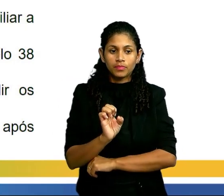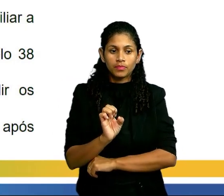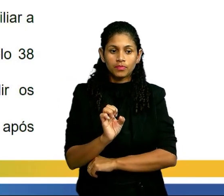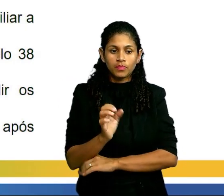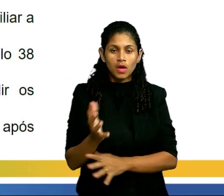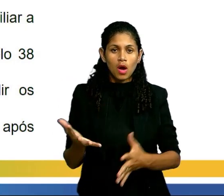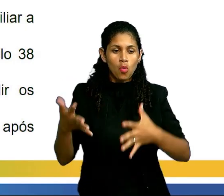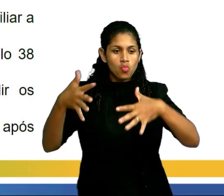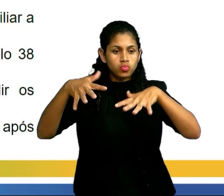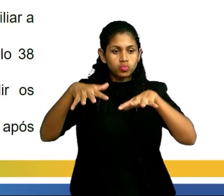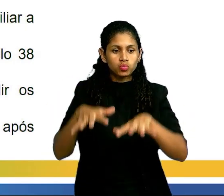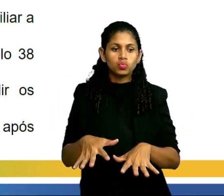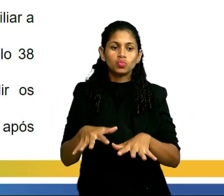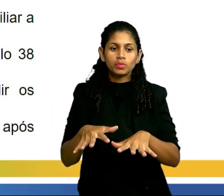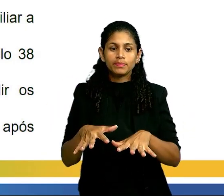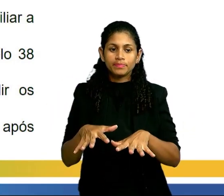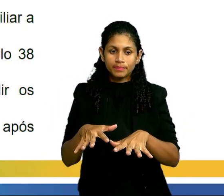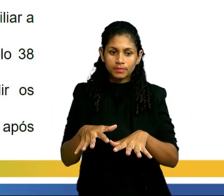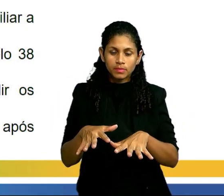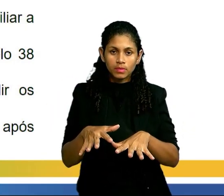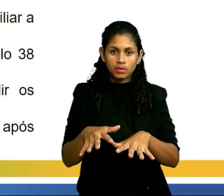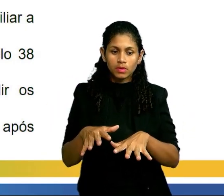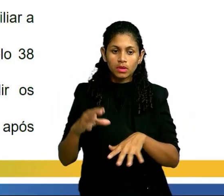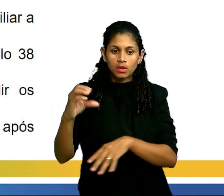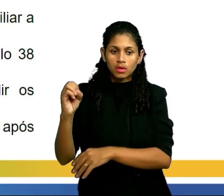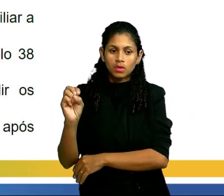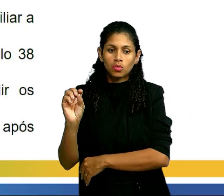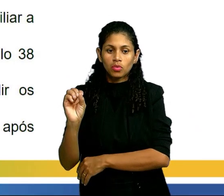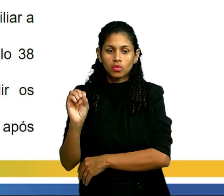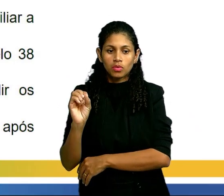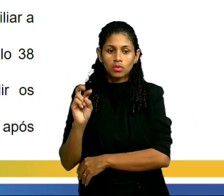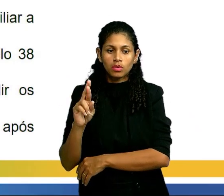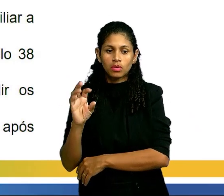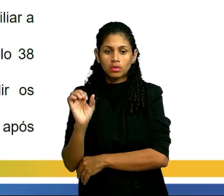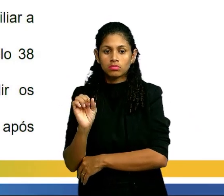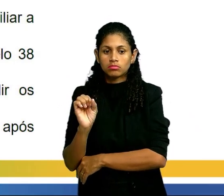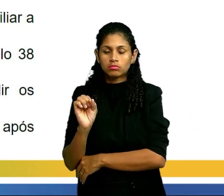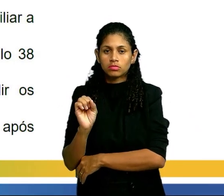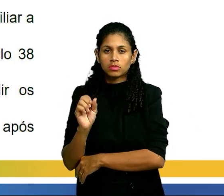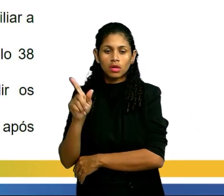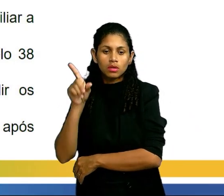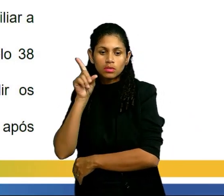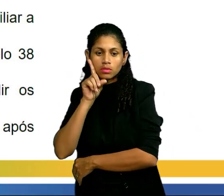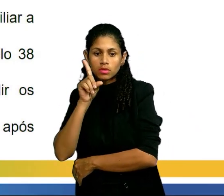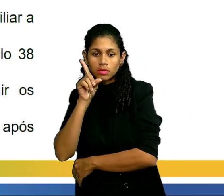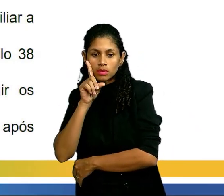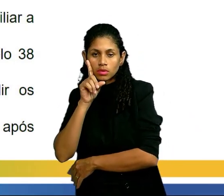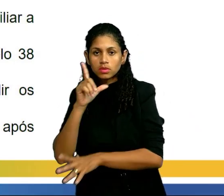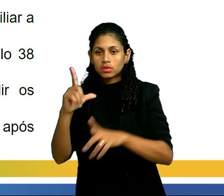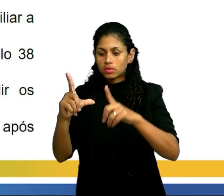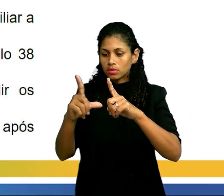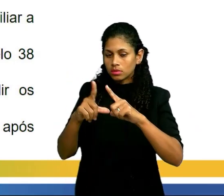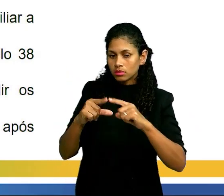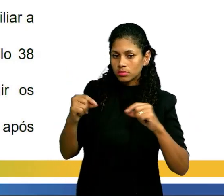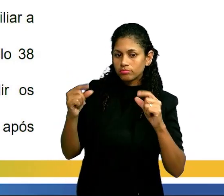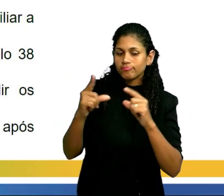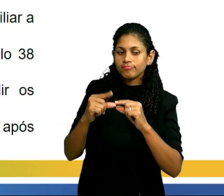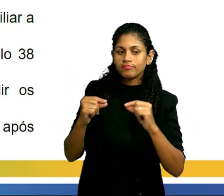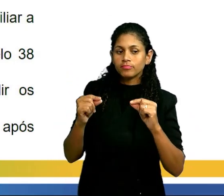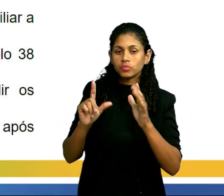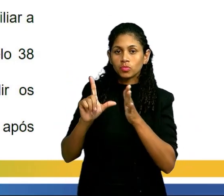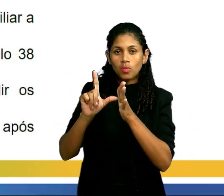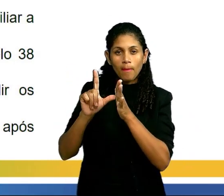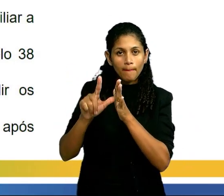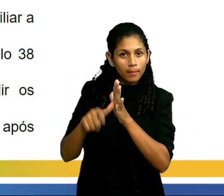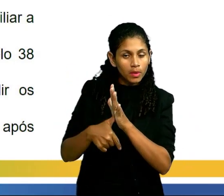da Coreia pelos estadunidenses e japoneses após a Segunda Guerra Mundial. Não, não, não. Os japoneses ocuparam,